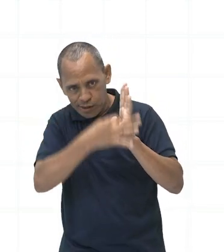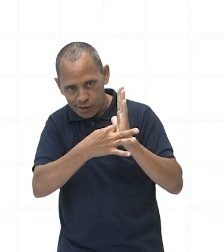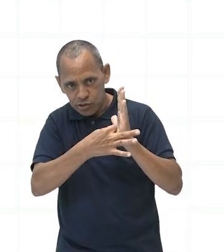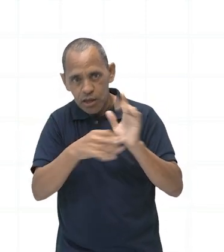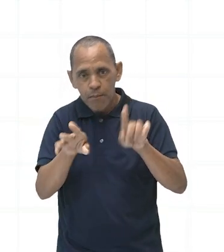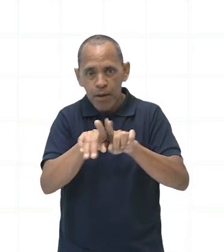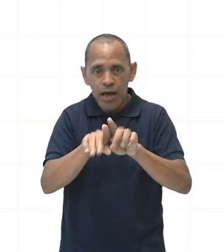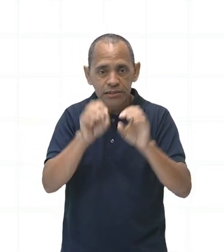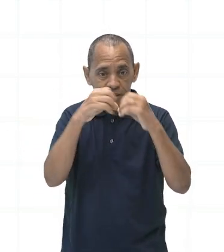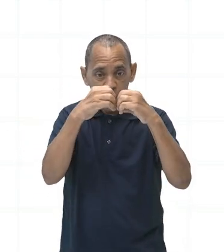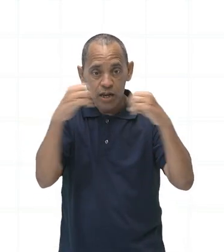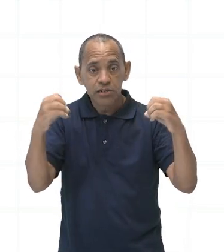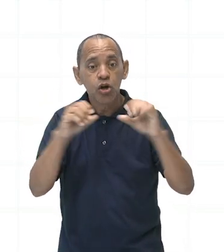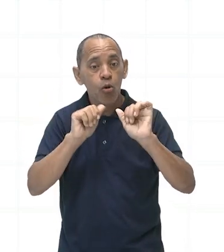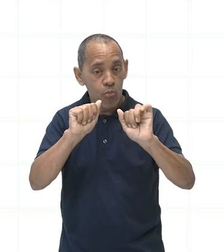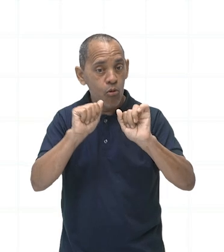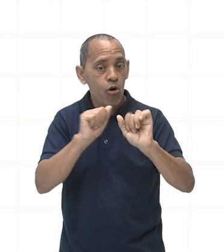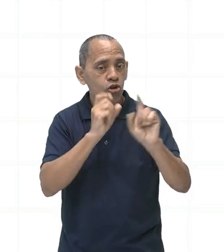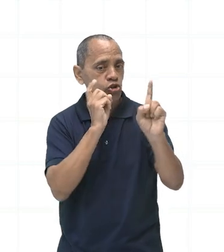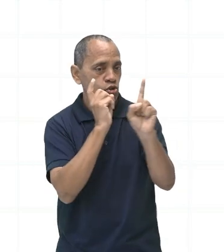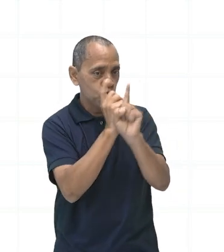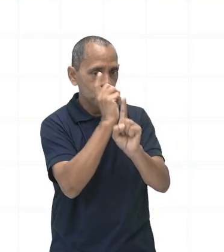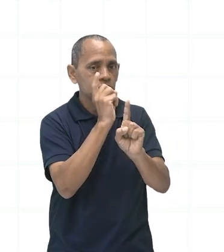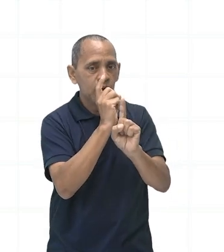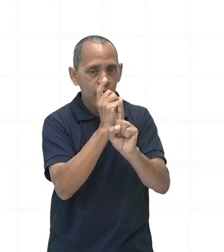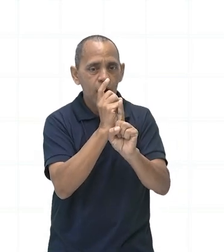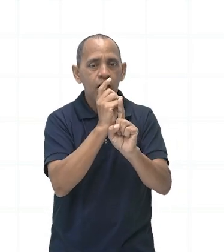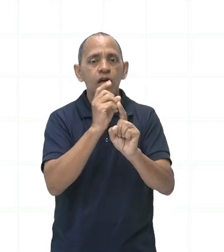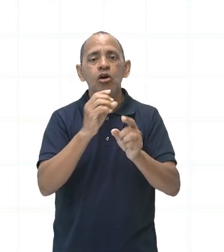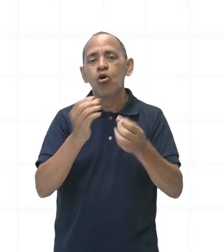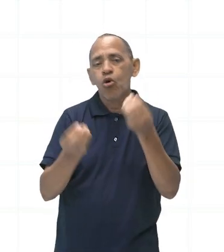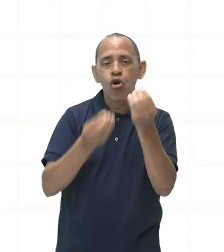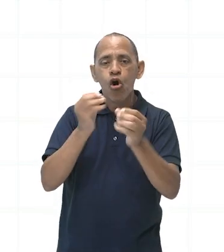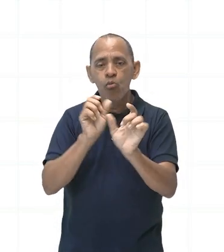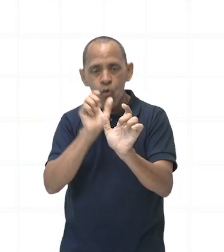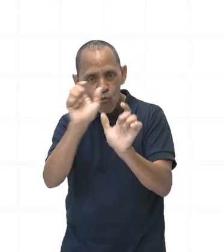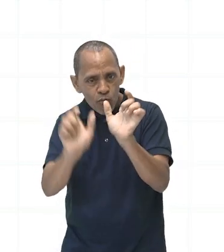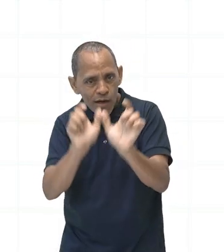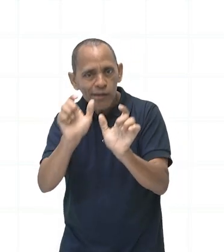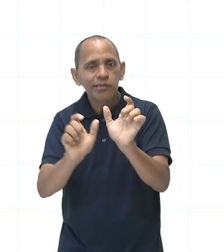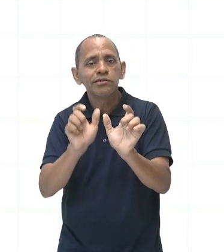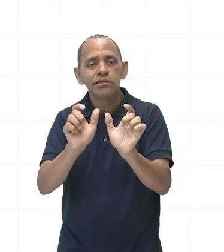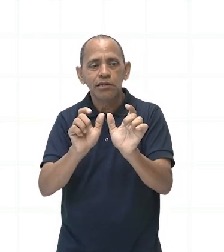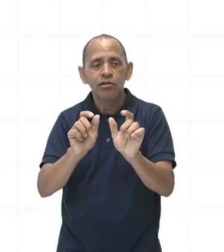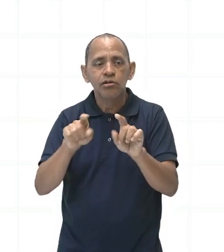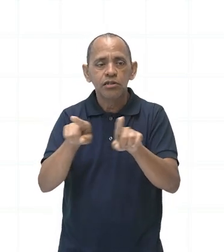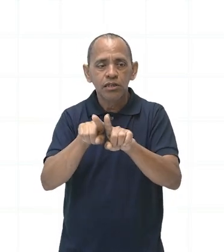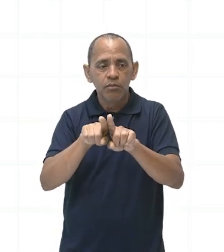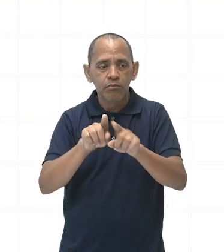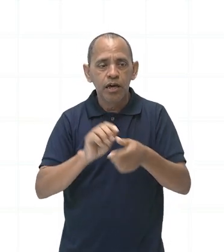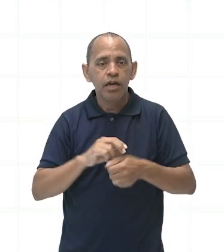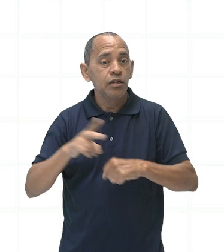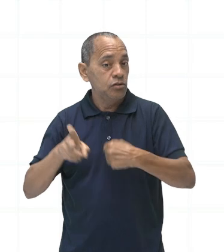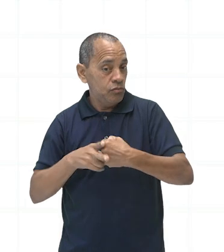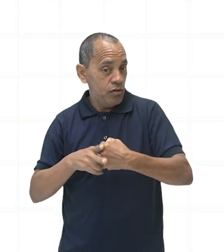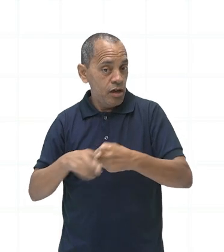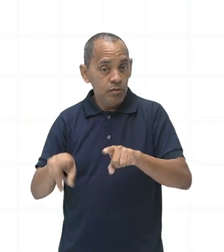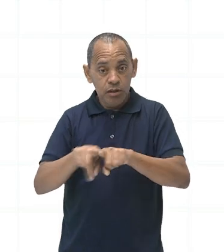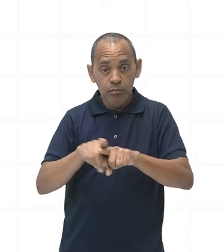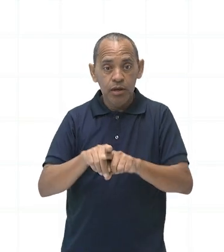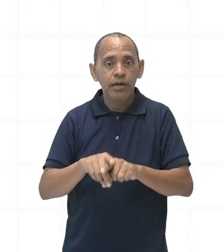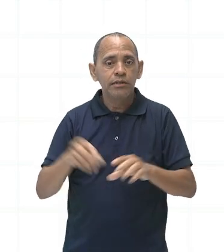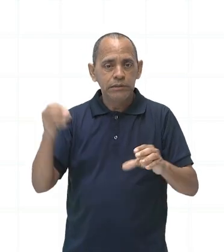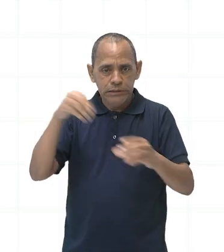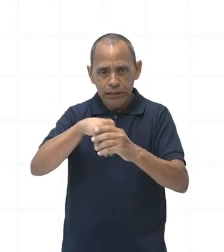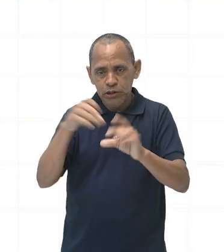Na oração. Mas pode ser determinado por meio da flexão verbal e do contexto. Esse tipo de sujeito